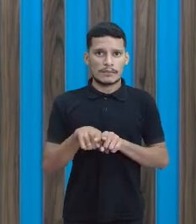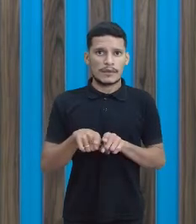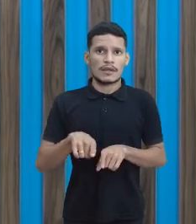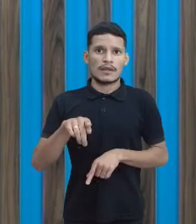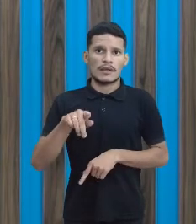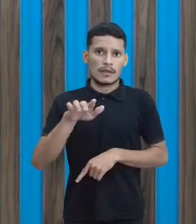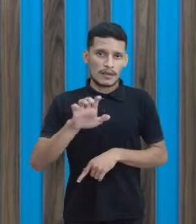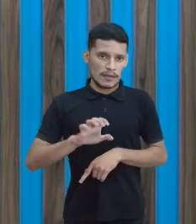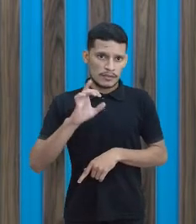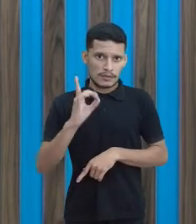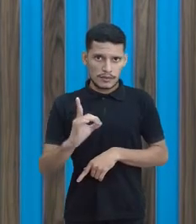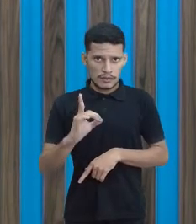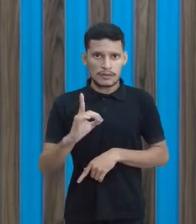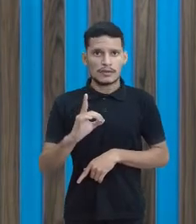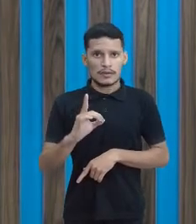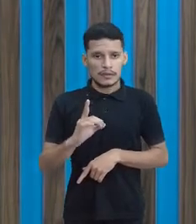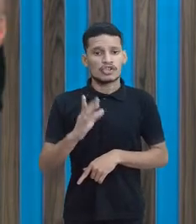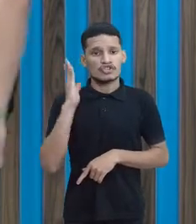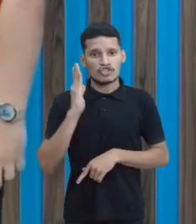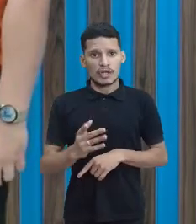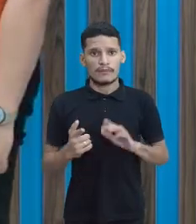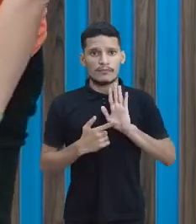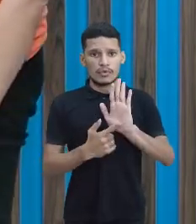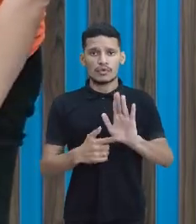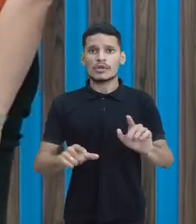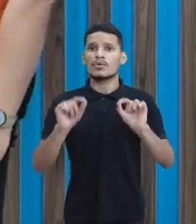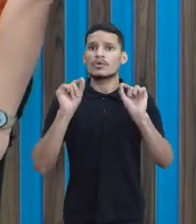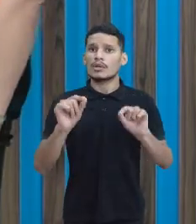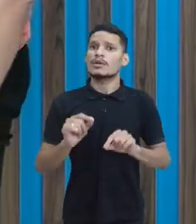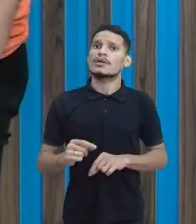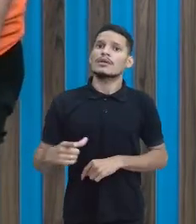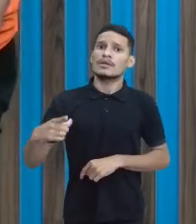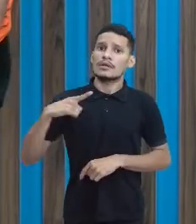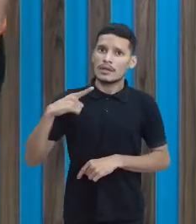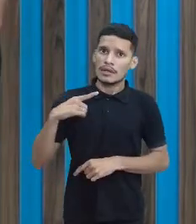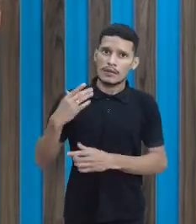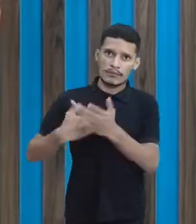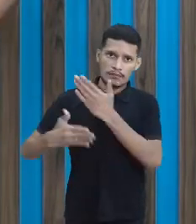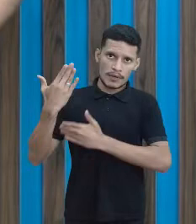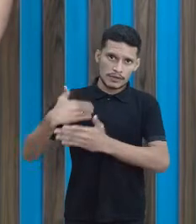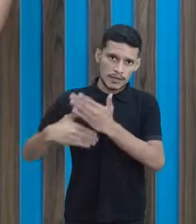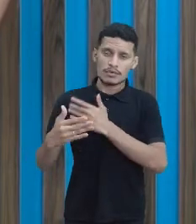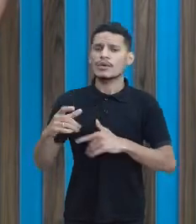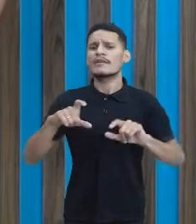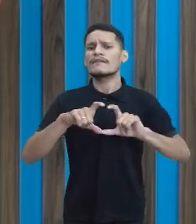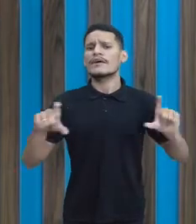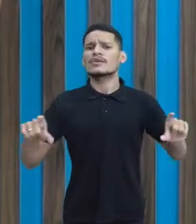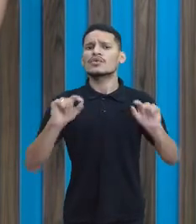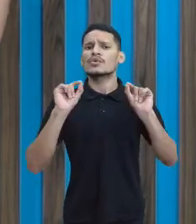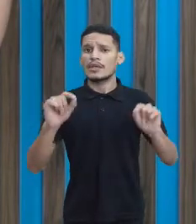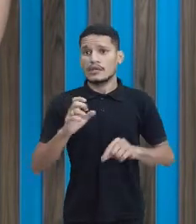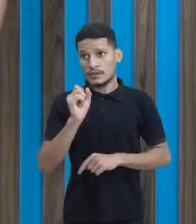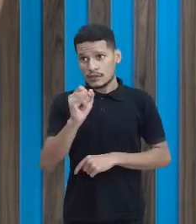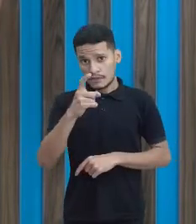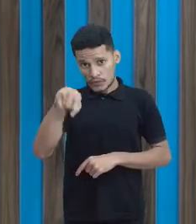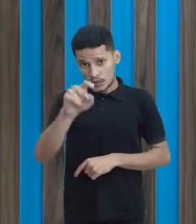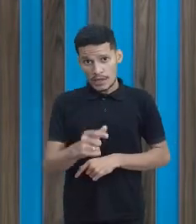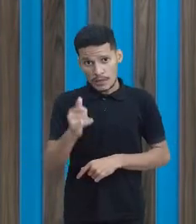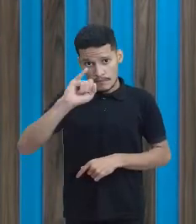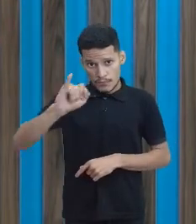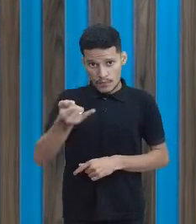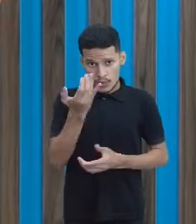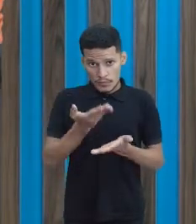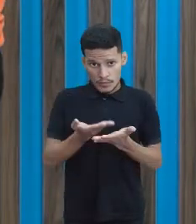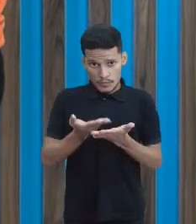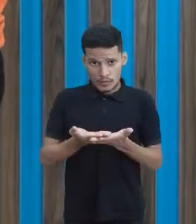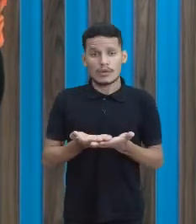nós temos suficiente para nos mostrar que o nosso tempo verbal aqui é o passado. E a frase, se você aproveitou o tempo e corrigiu